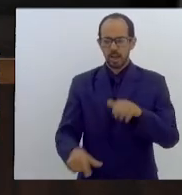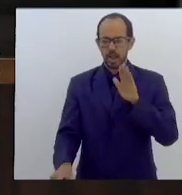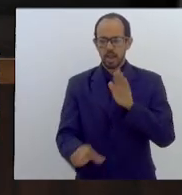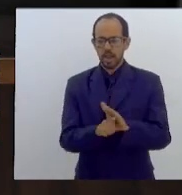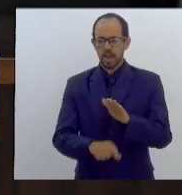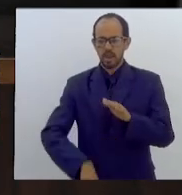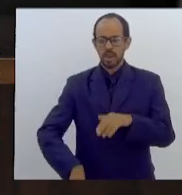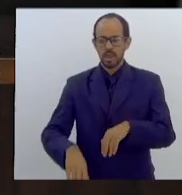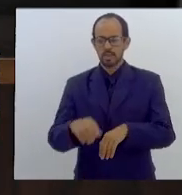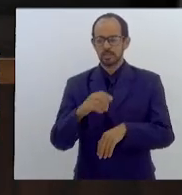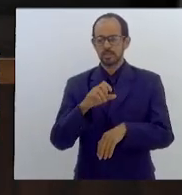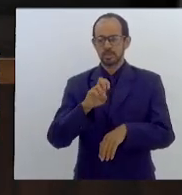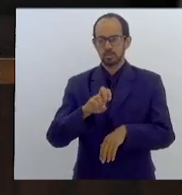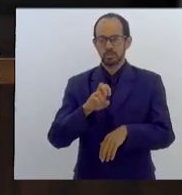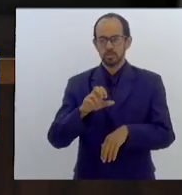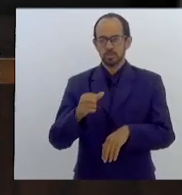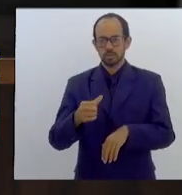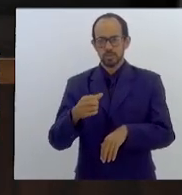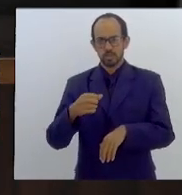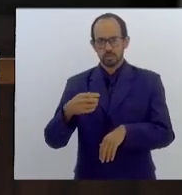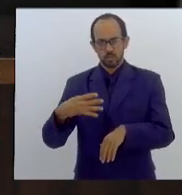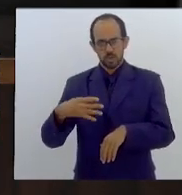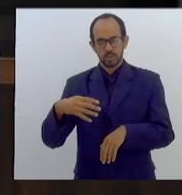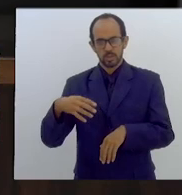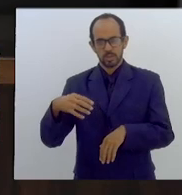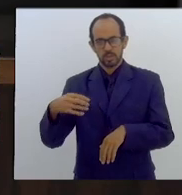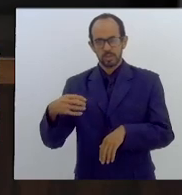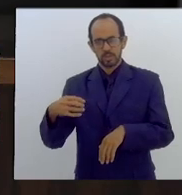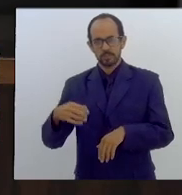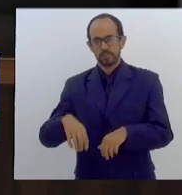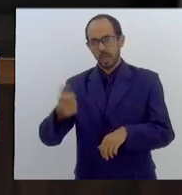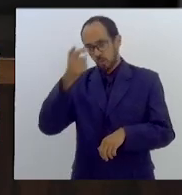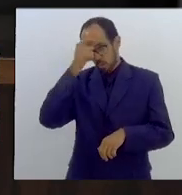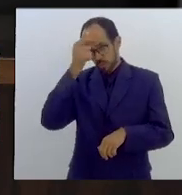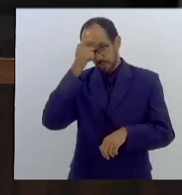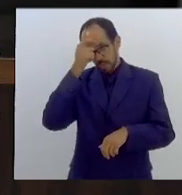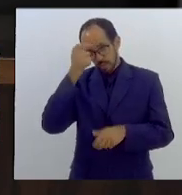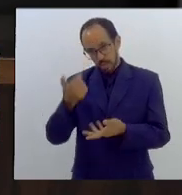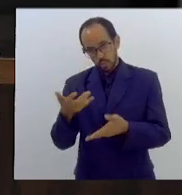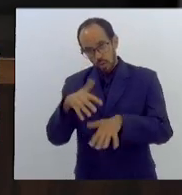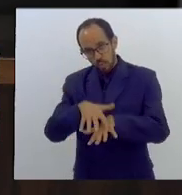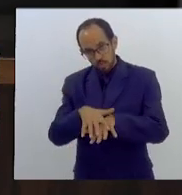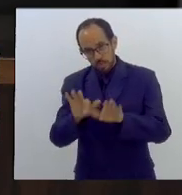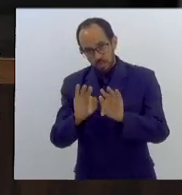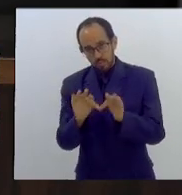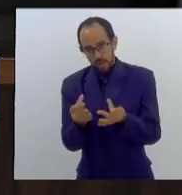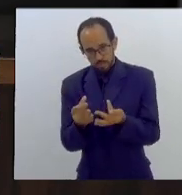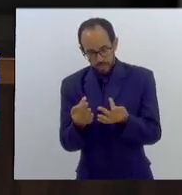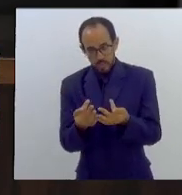2010, incluindo no calendário oficial do Estado do Rio de Janeiro, o dia da consciência sobre acolhimento familiar.